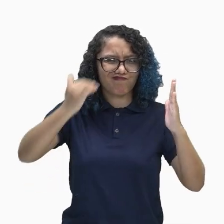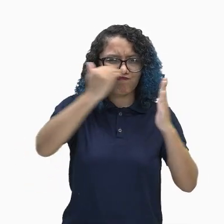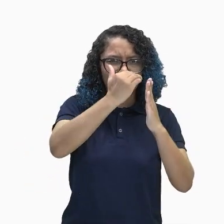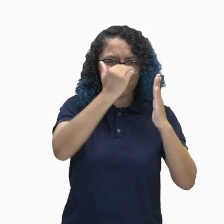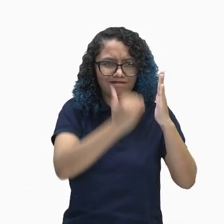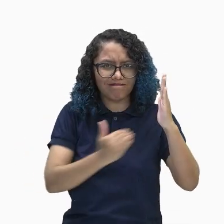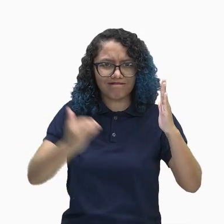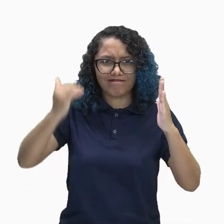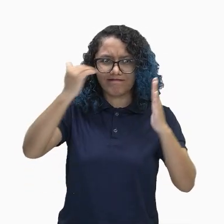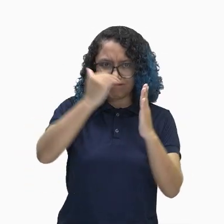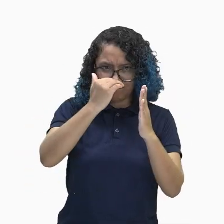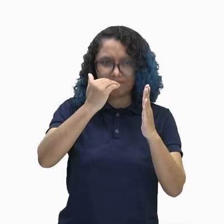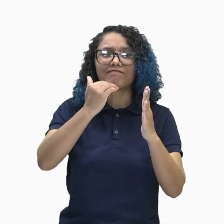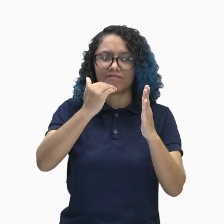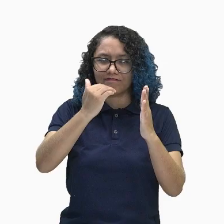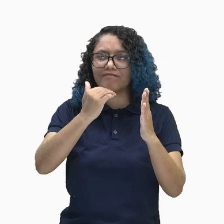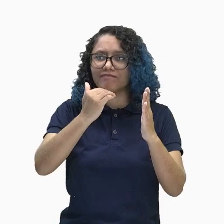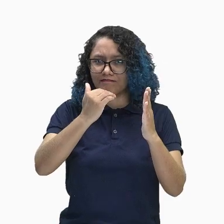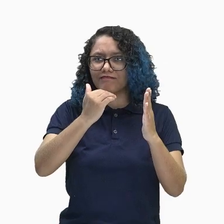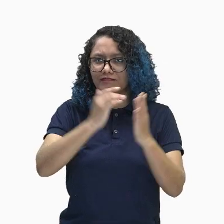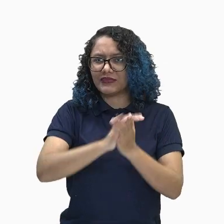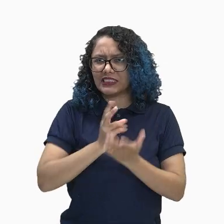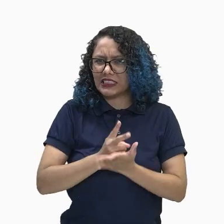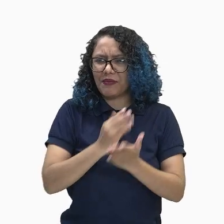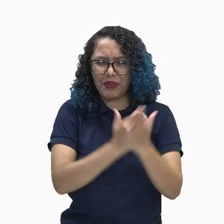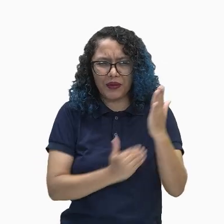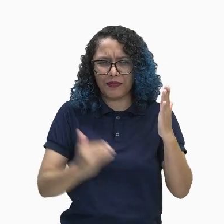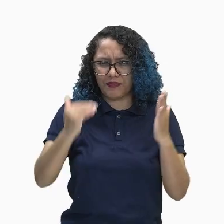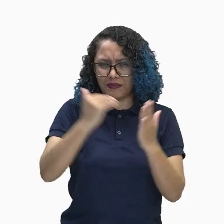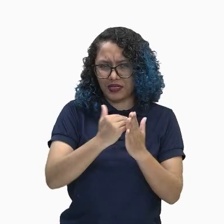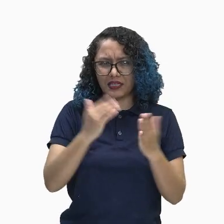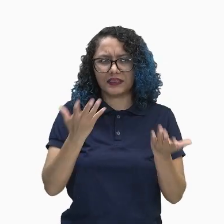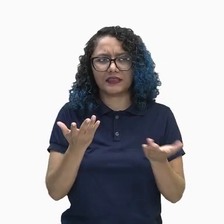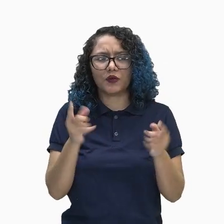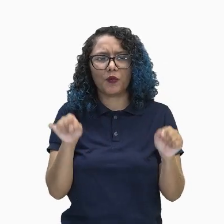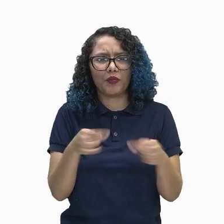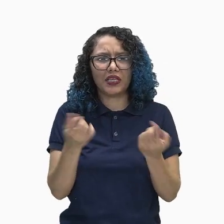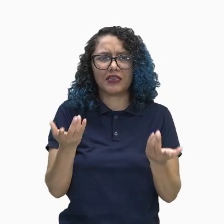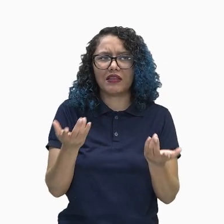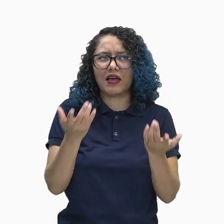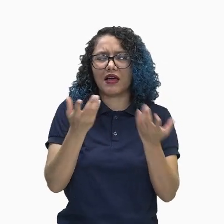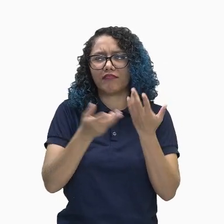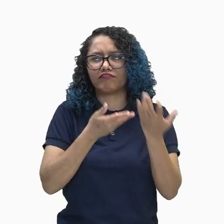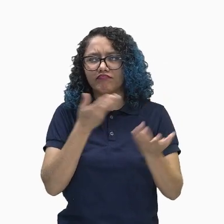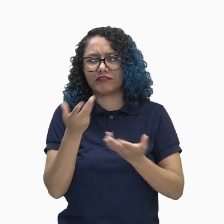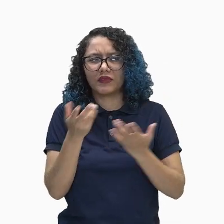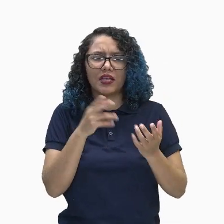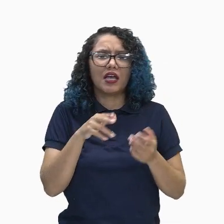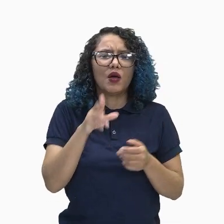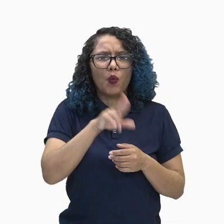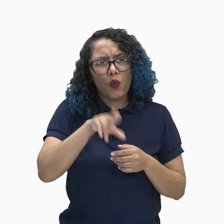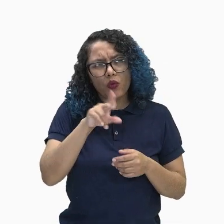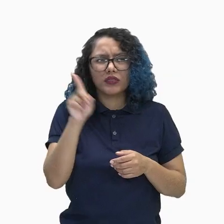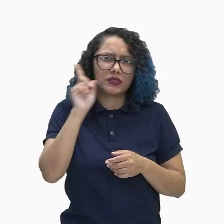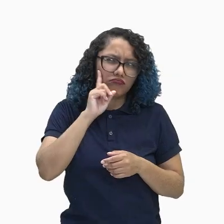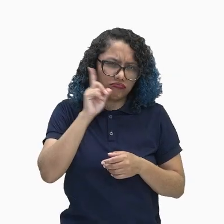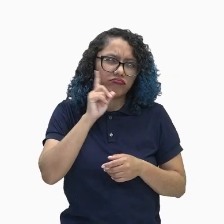Então, esse exagero, inclusive, são expressões muito cotidianas que a gente